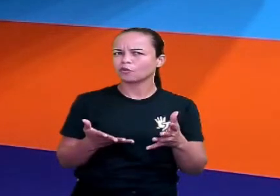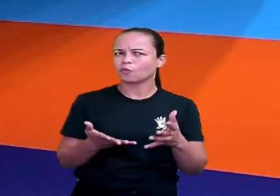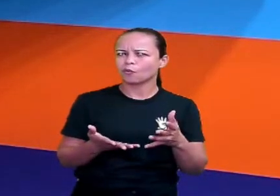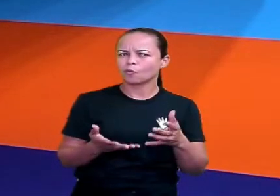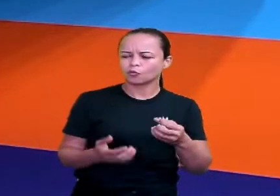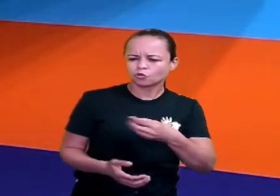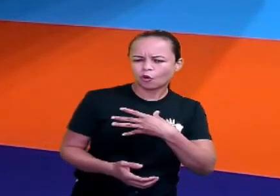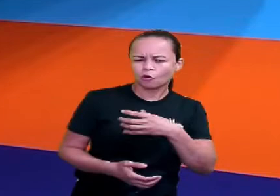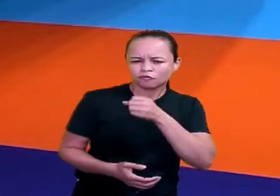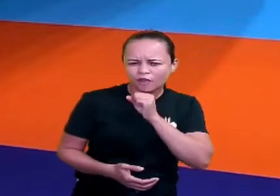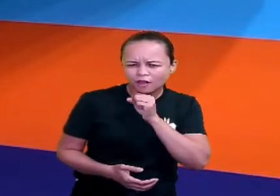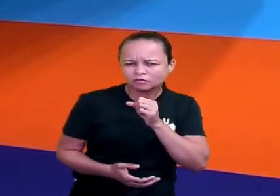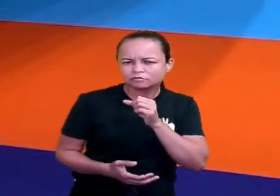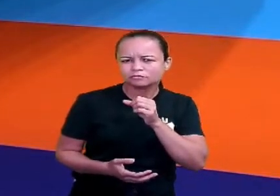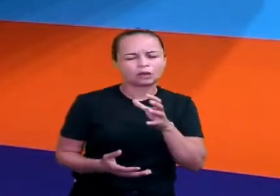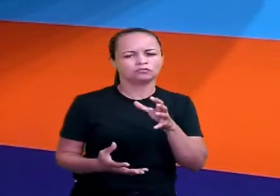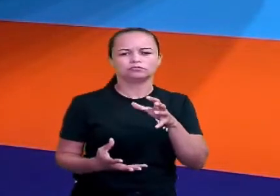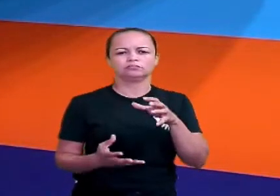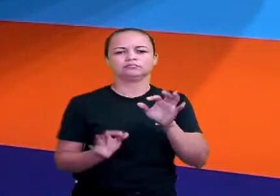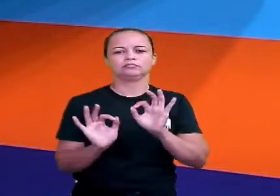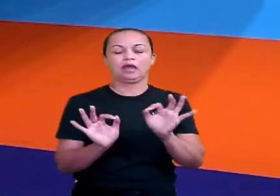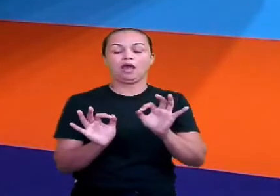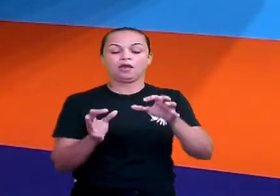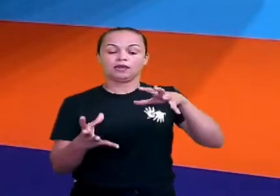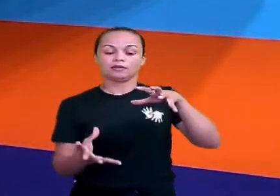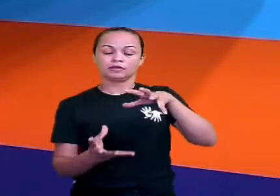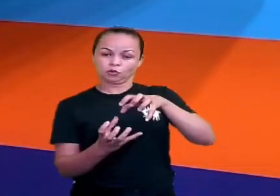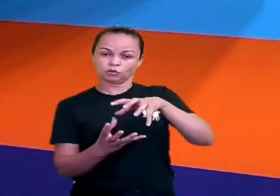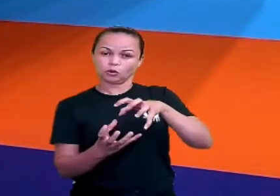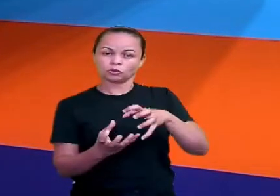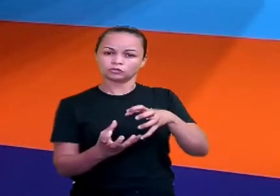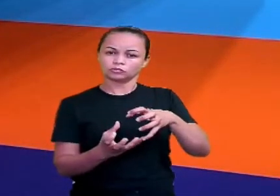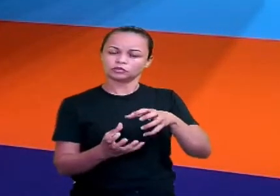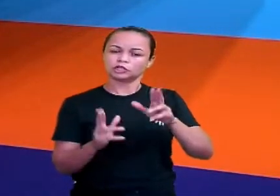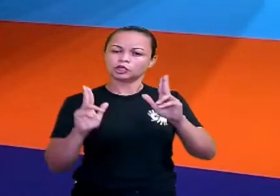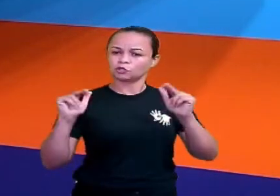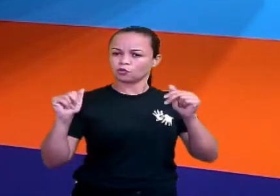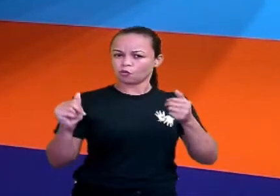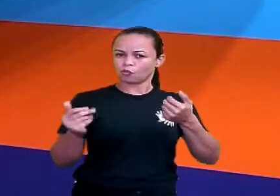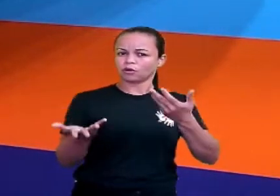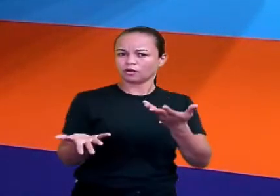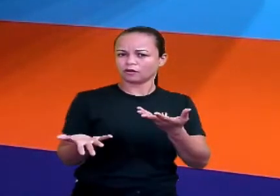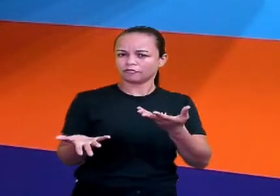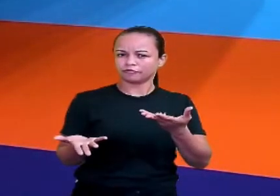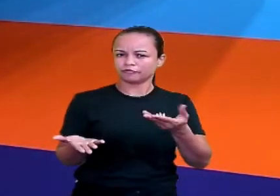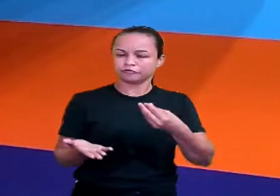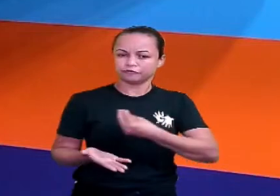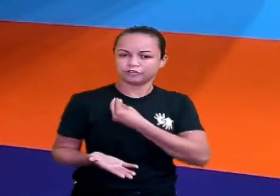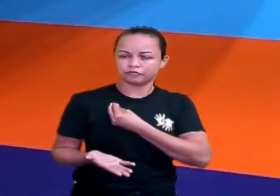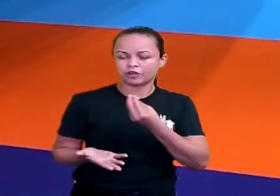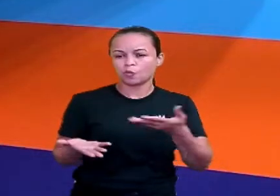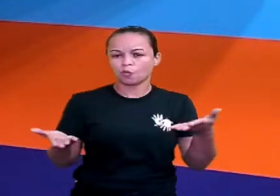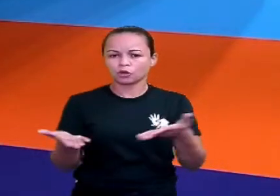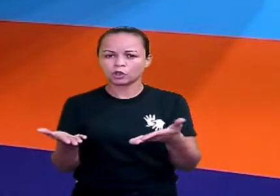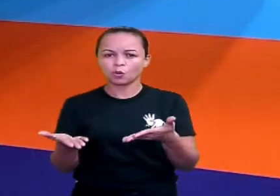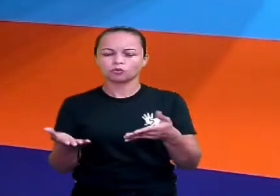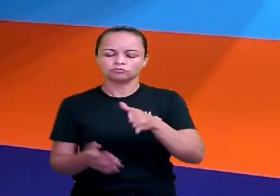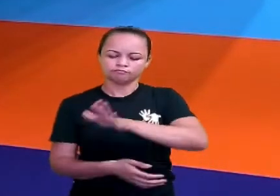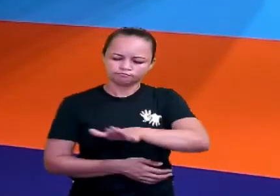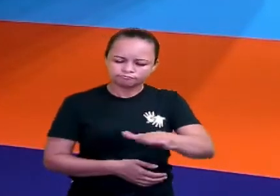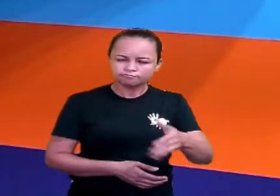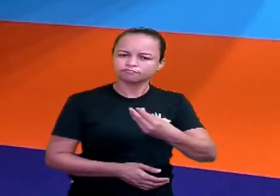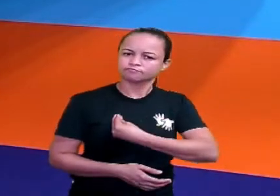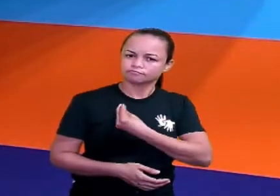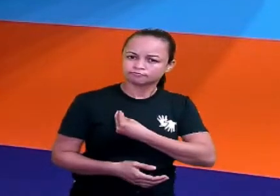necessariamente. Tem alguns idosos que nunca viveram coisas que algumas crianças já viveram. Por exemplo, tem alguns idosos,